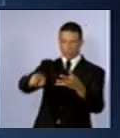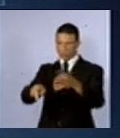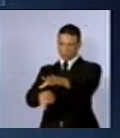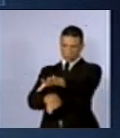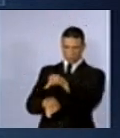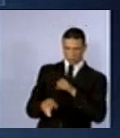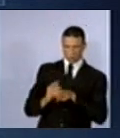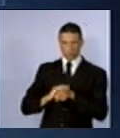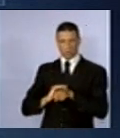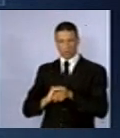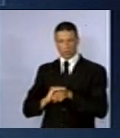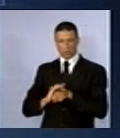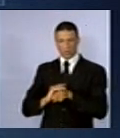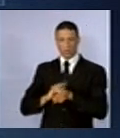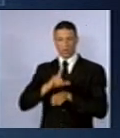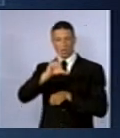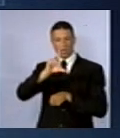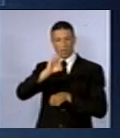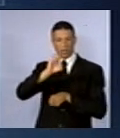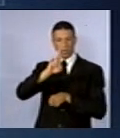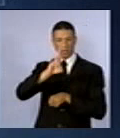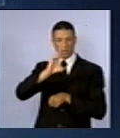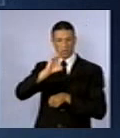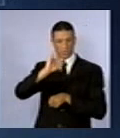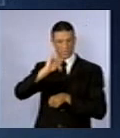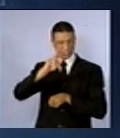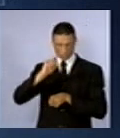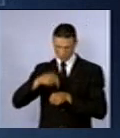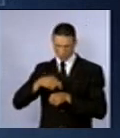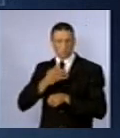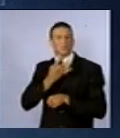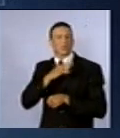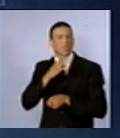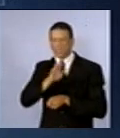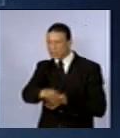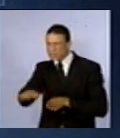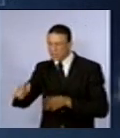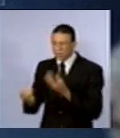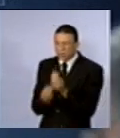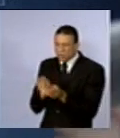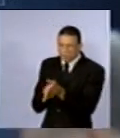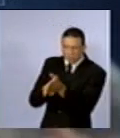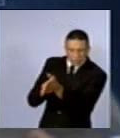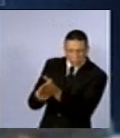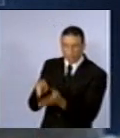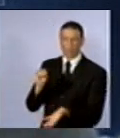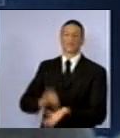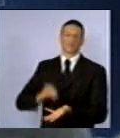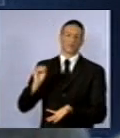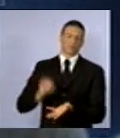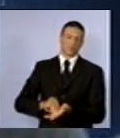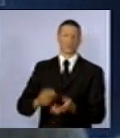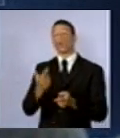da etiologia da doença leucemia infantil. Diferentemente dos demais tipos de cânceres